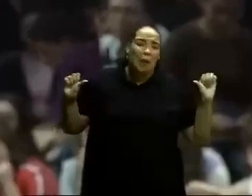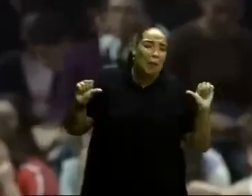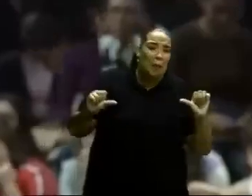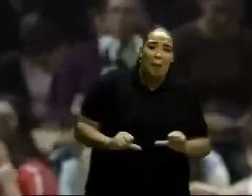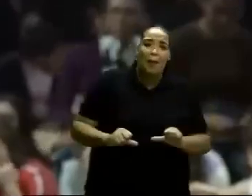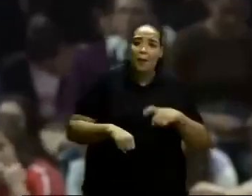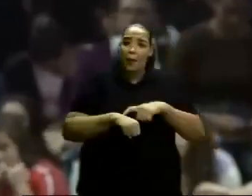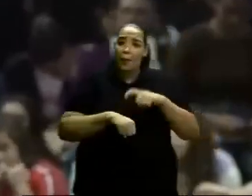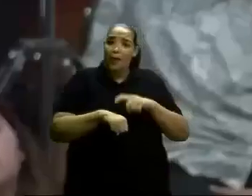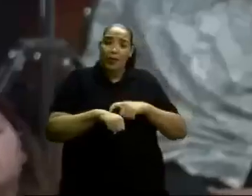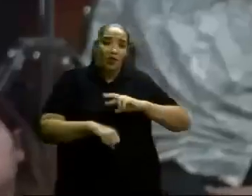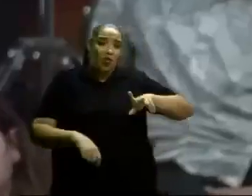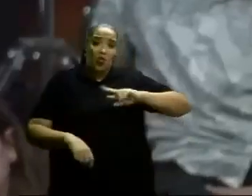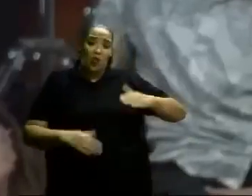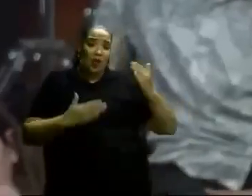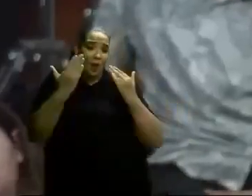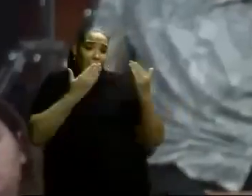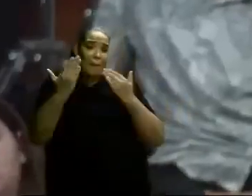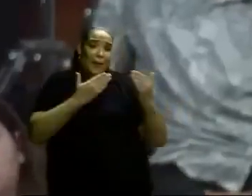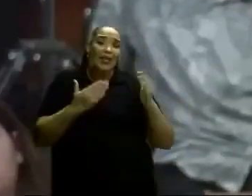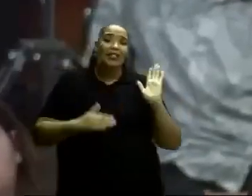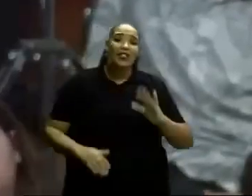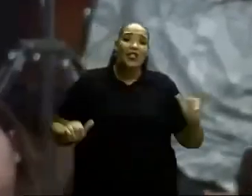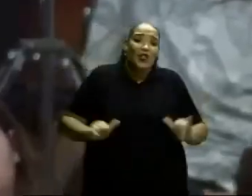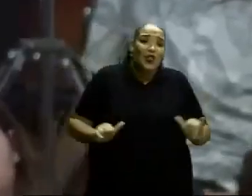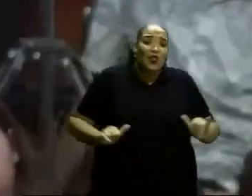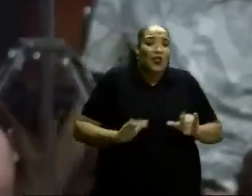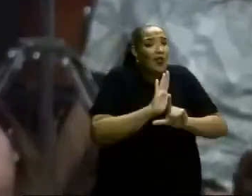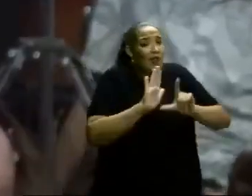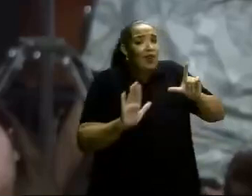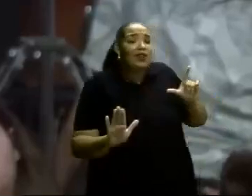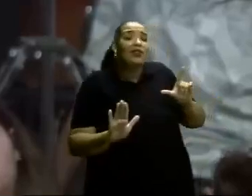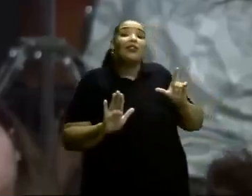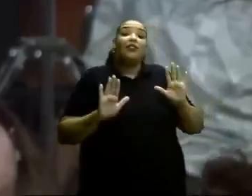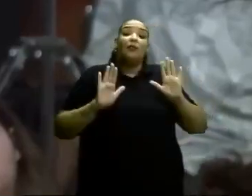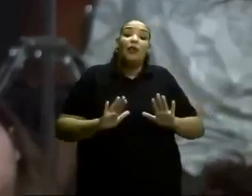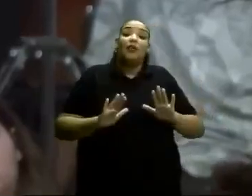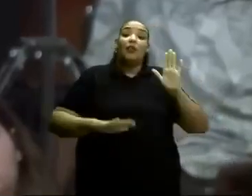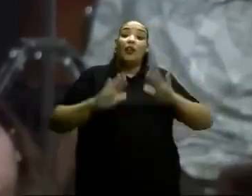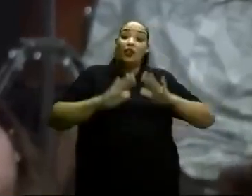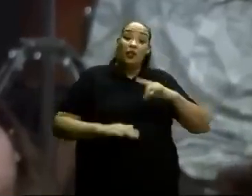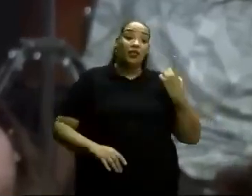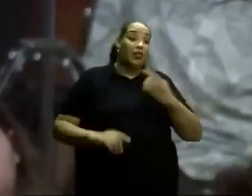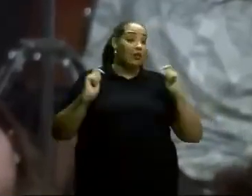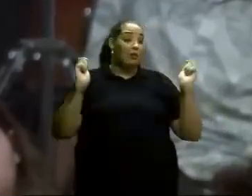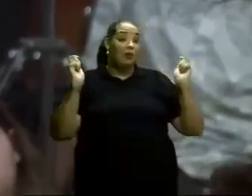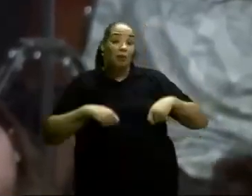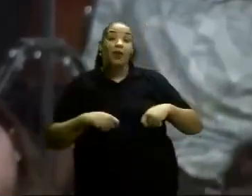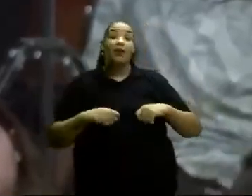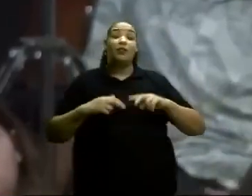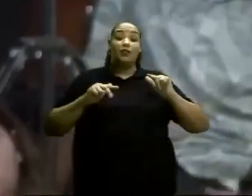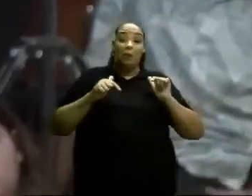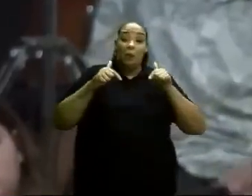aquele momento, não se comparava ao que ele passou até aquele momento. Só que muitas vezes somos capazes de reagir